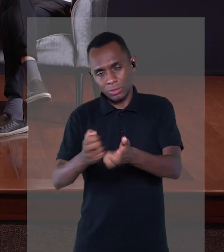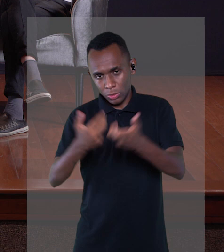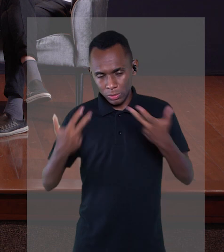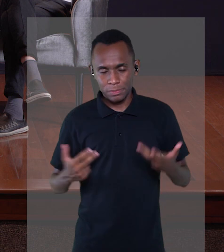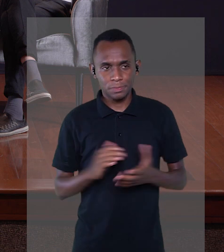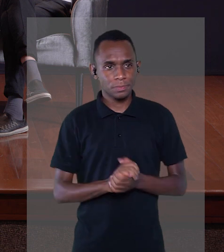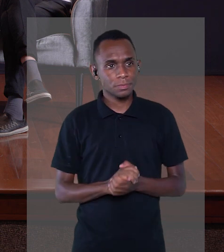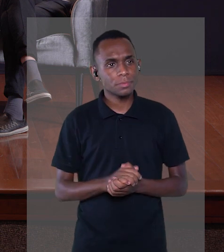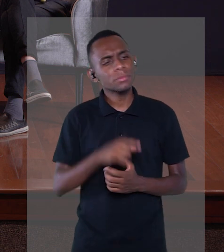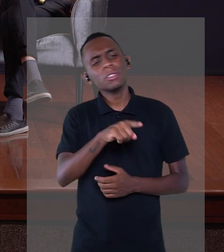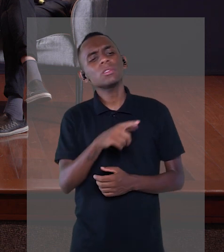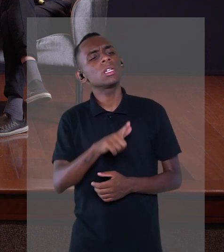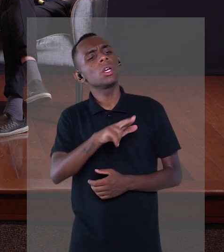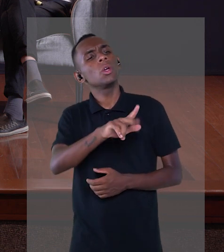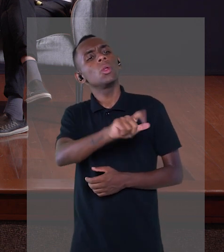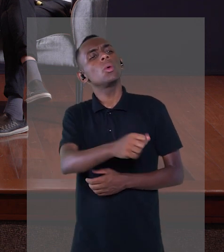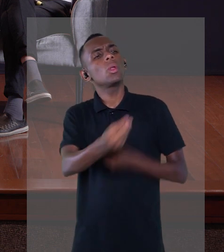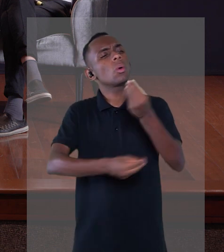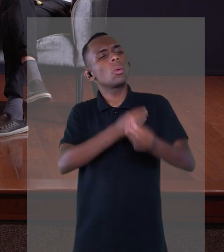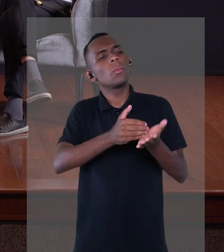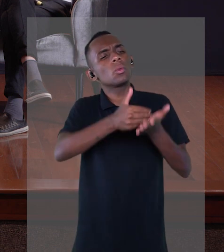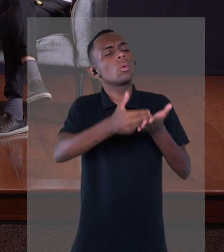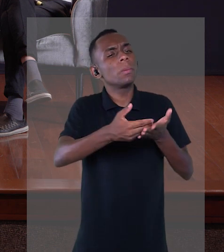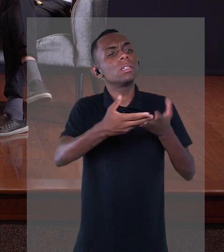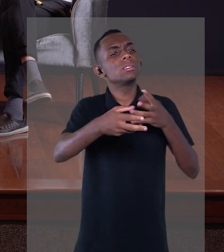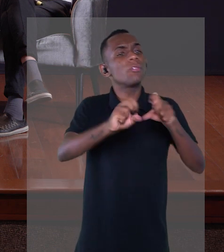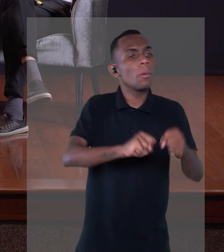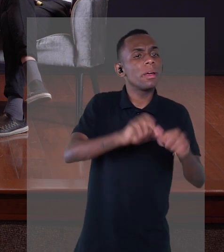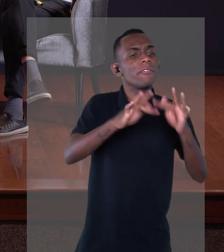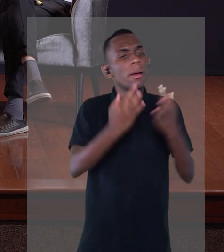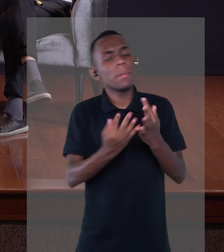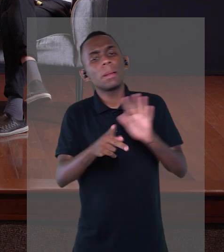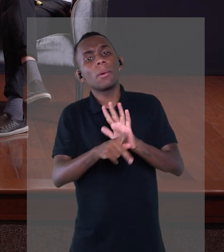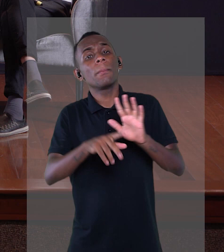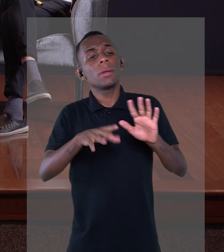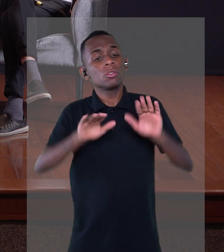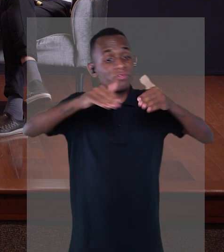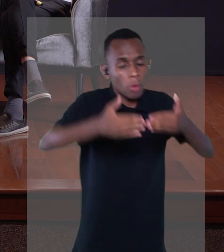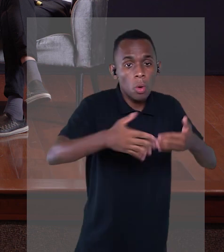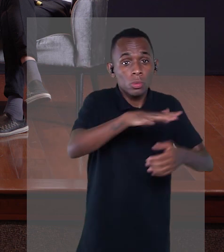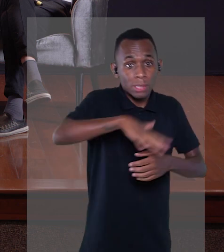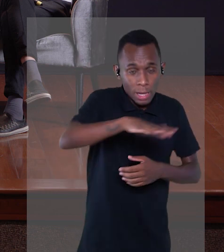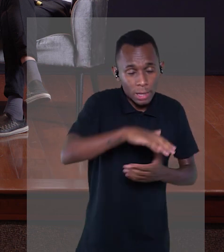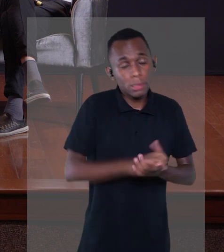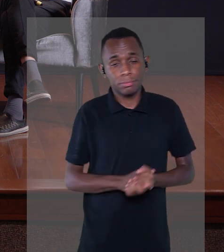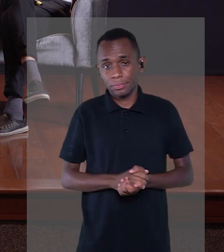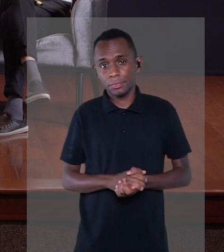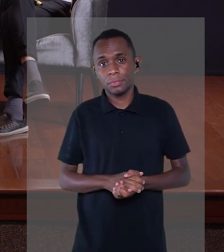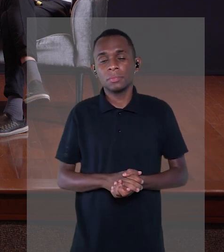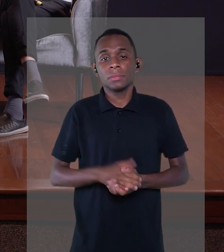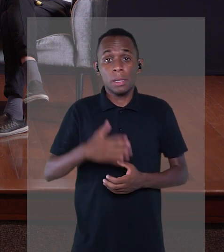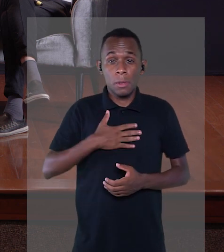né? Você, Lula, a sua origem musical, você vem de família de músicos? Meu pai tocava com os